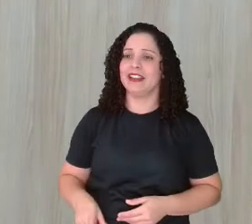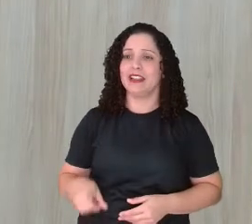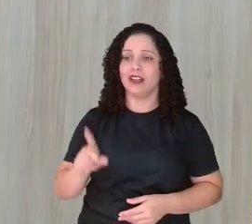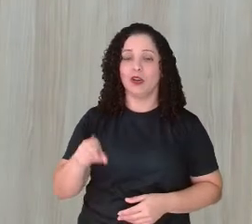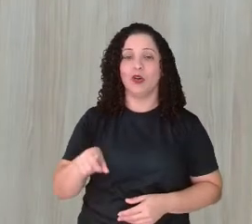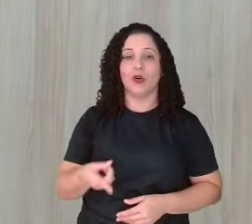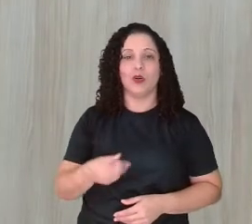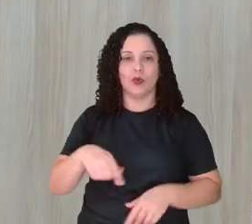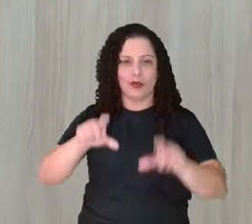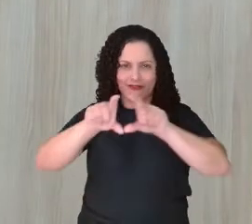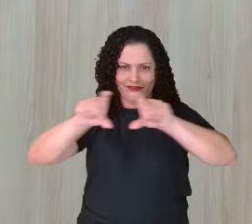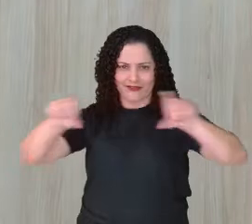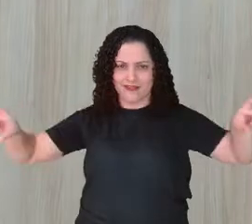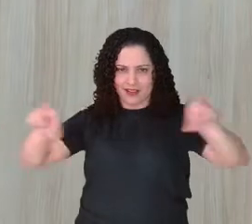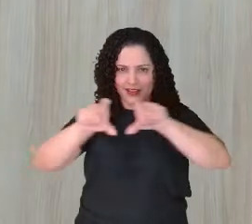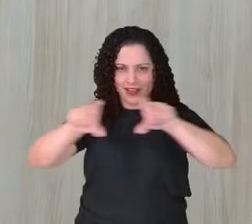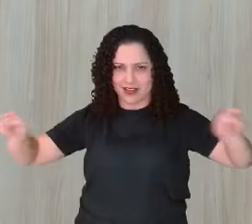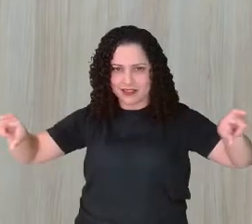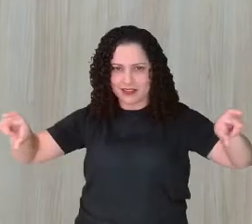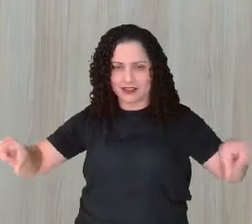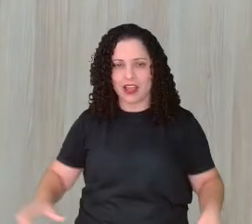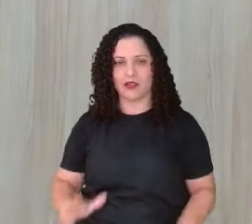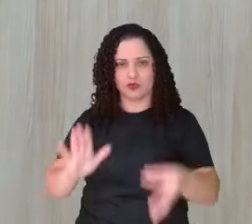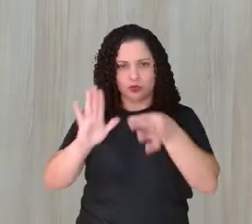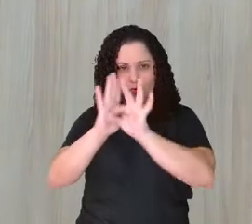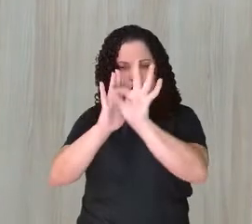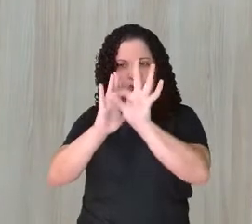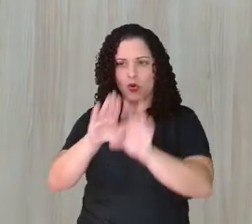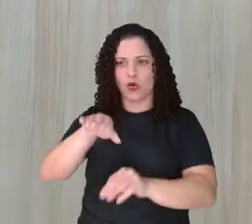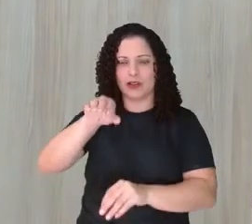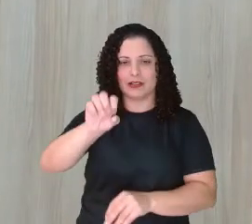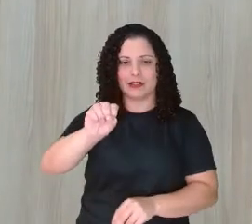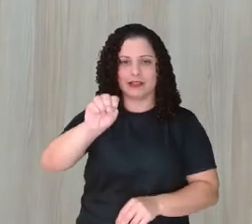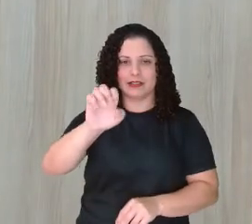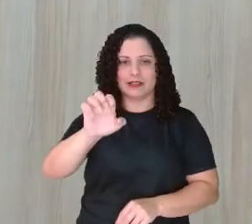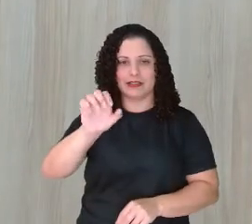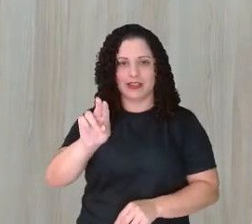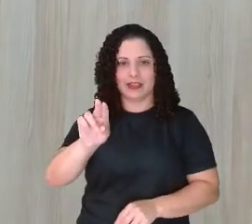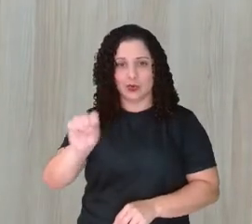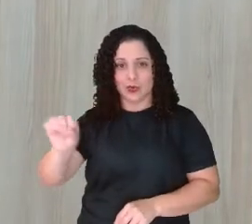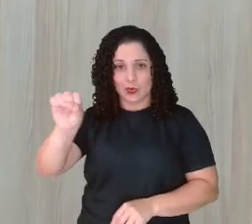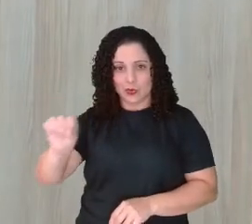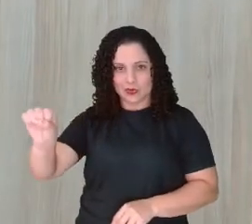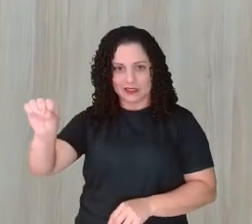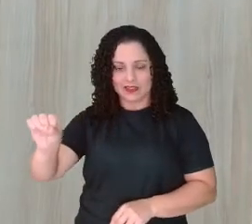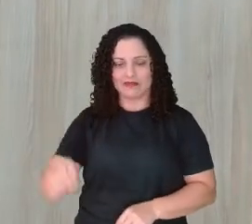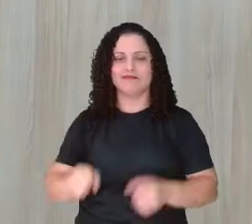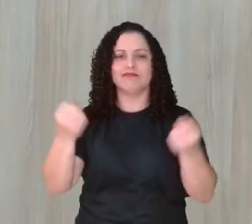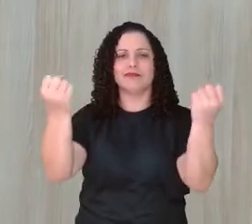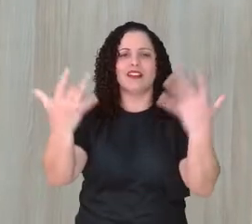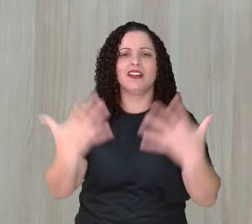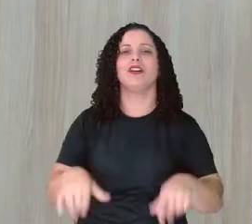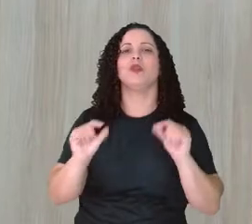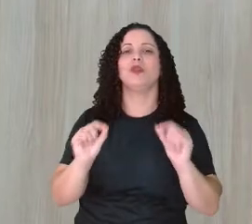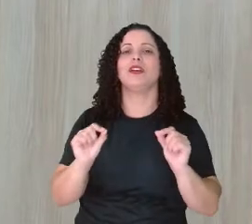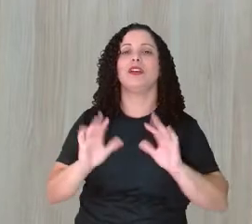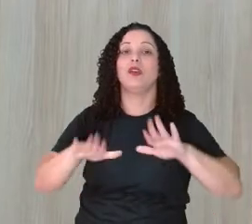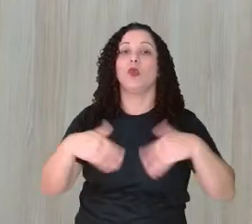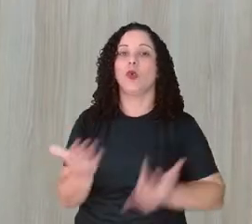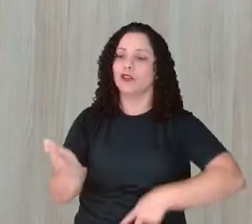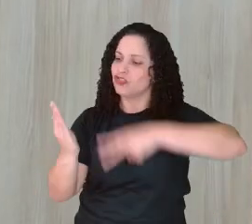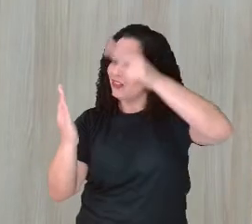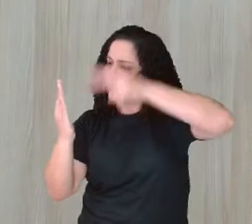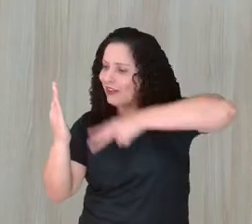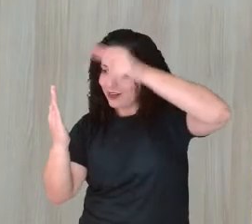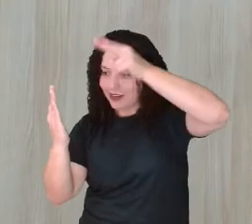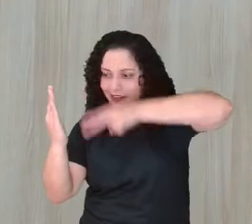aí essa citação, essa frase. E aí eu quero que você perceba que quando a gente lê muito,